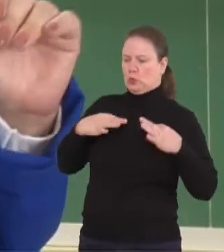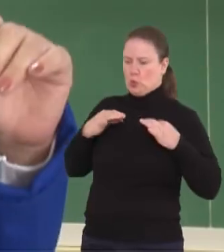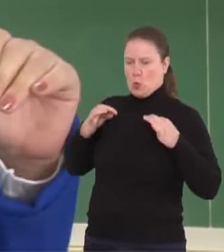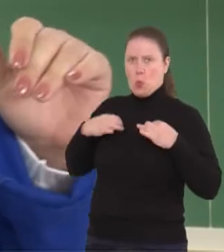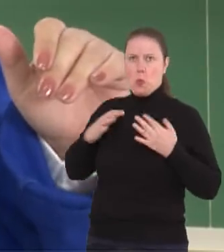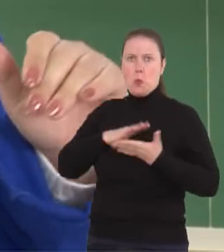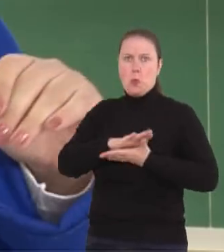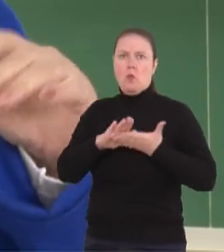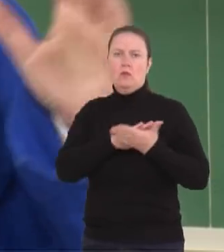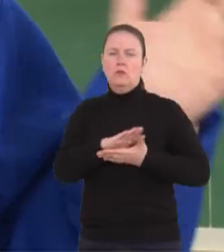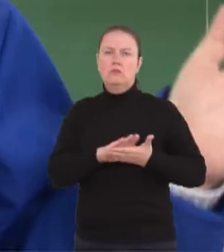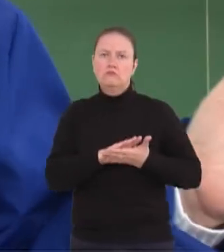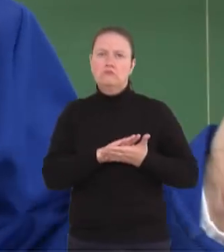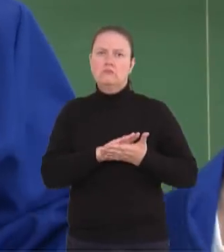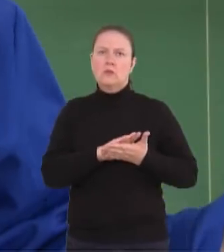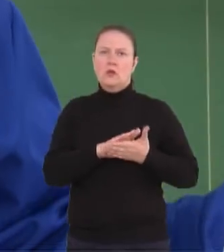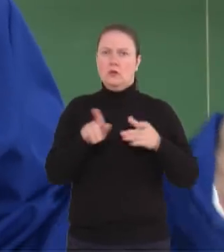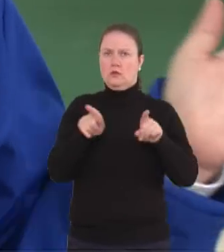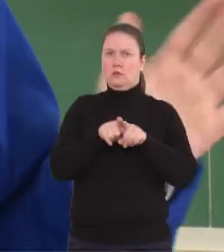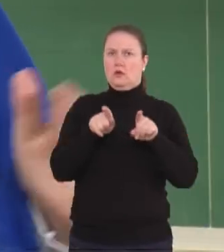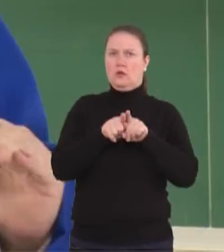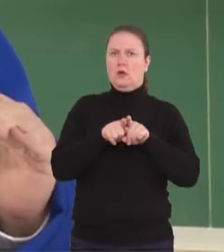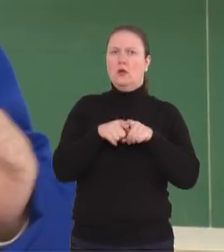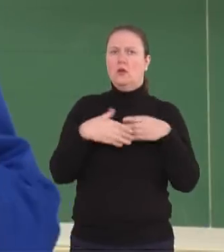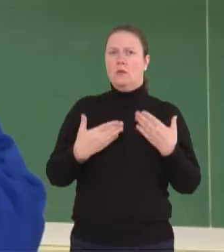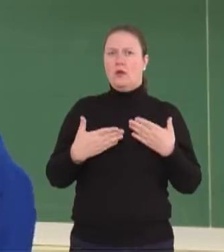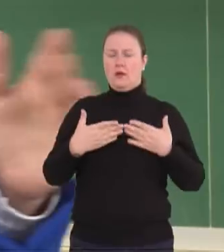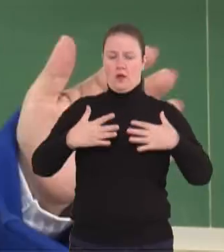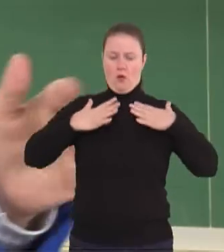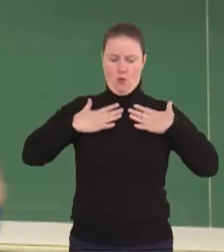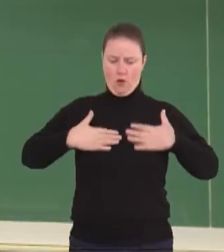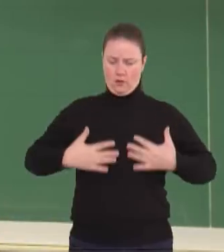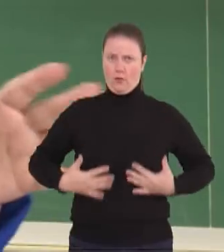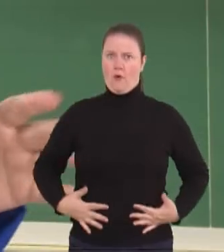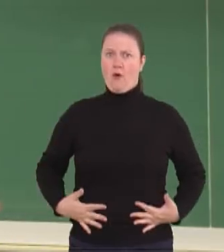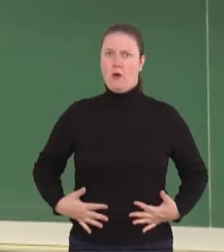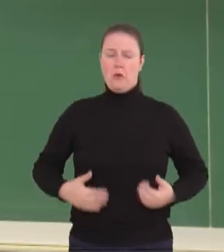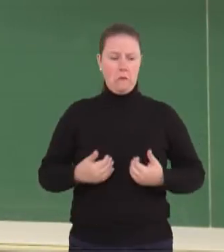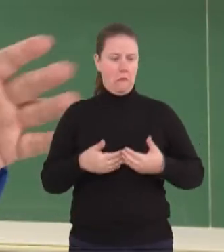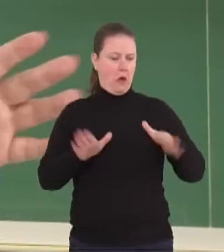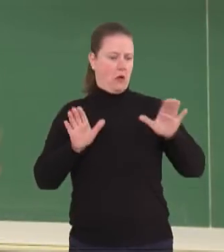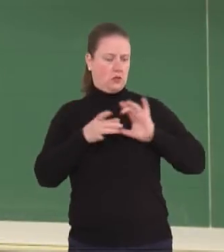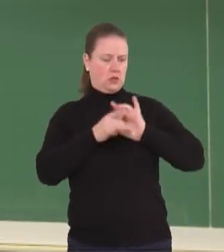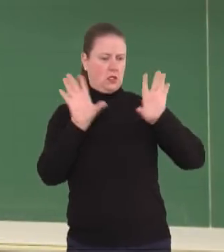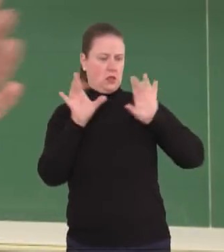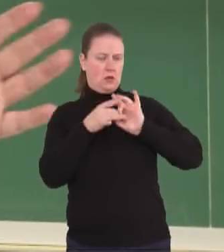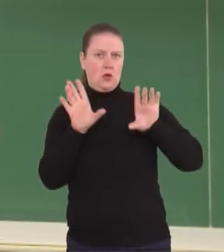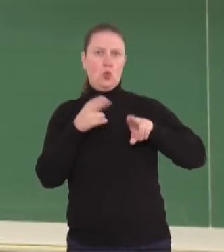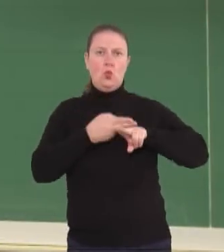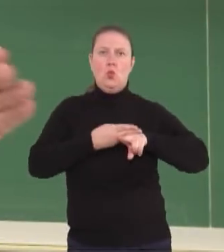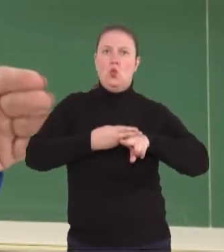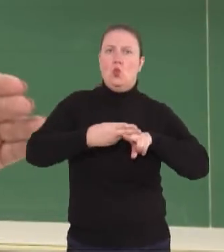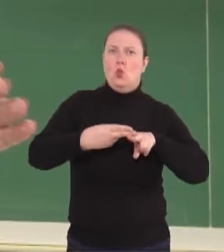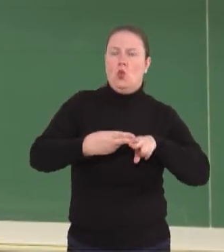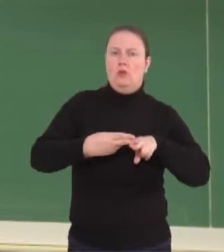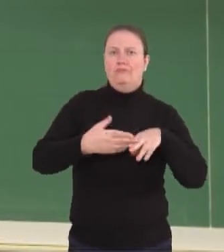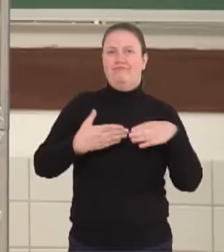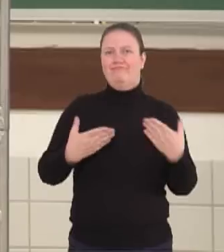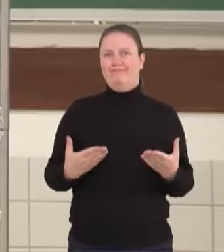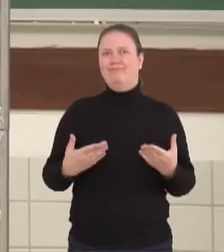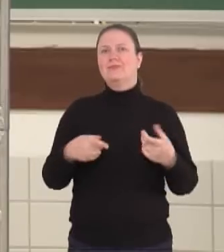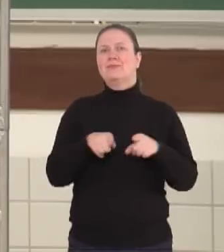cobertura nas suas partes vergonhosas, como diz um dos cronistas que estiveram aqui na época do descobrimento, né, o Pero Vaz de Caminha, que a